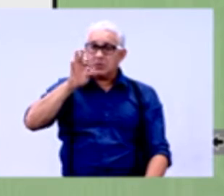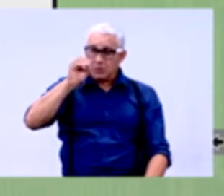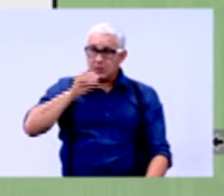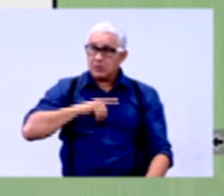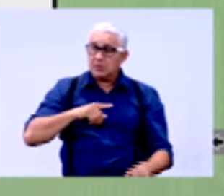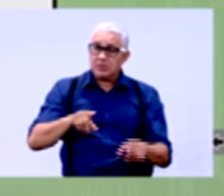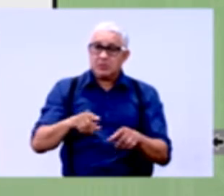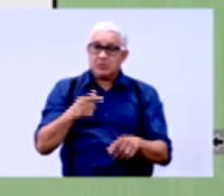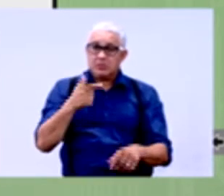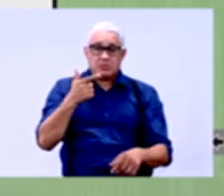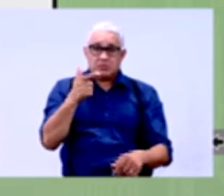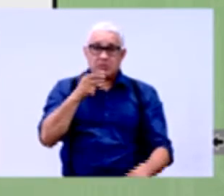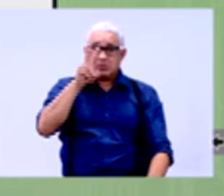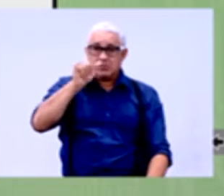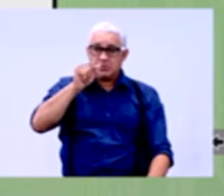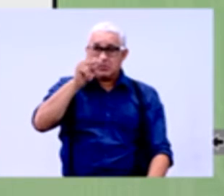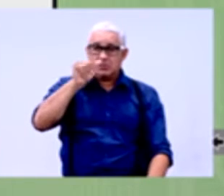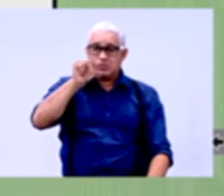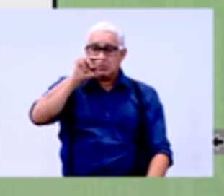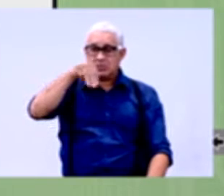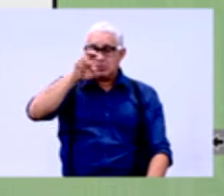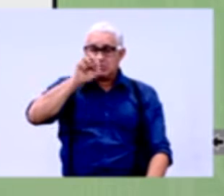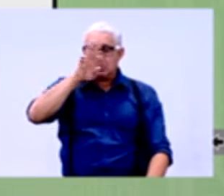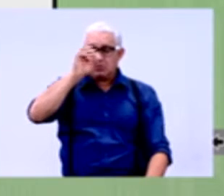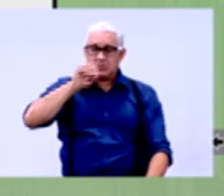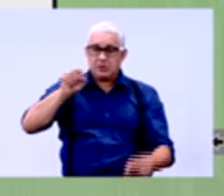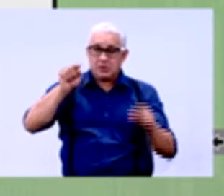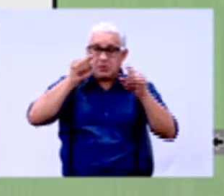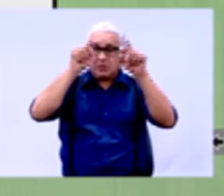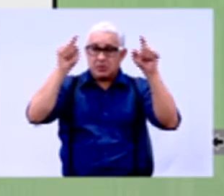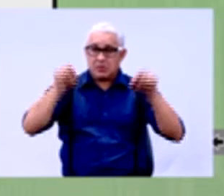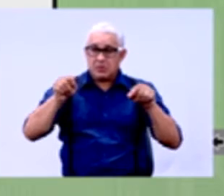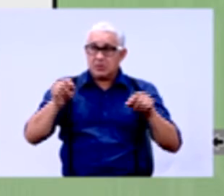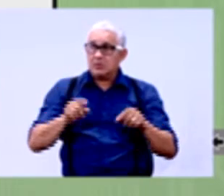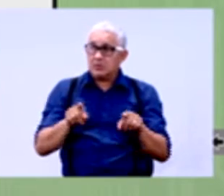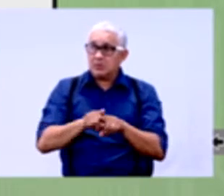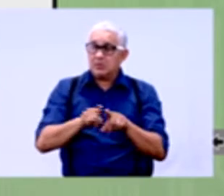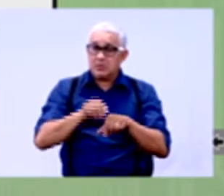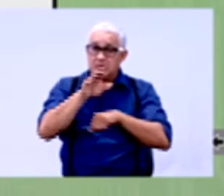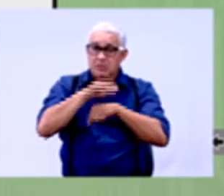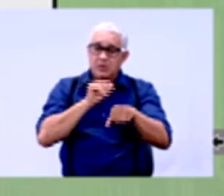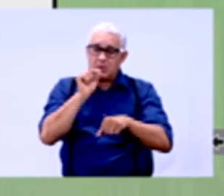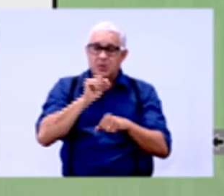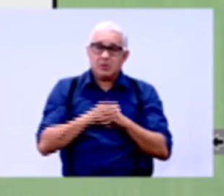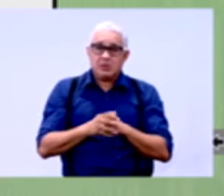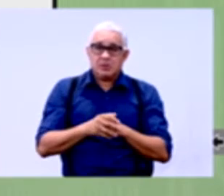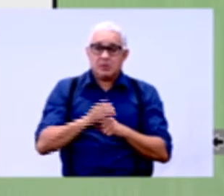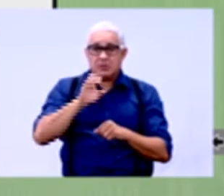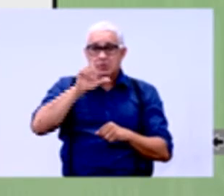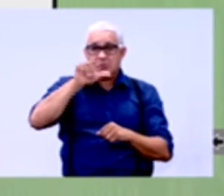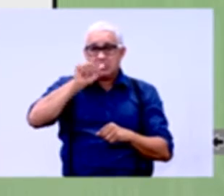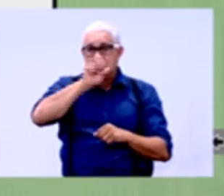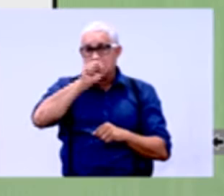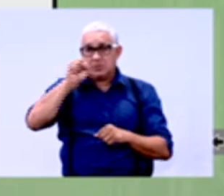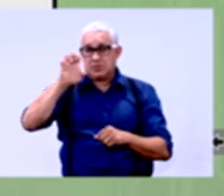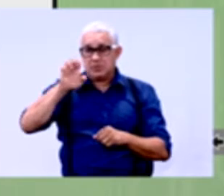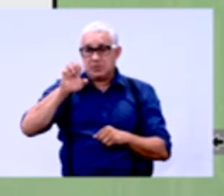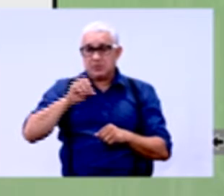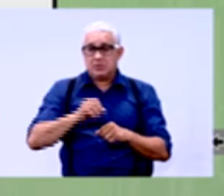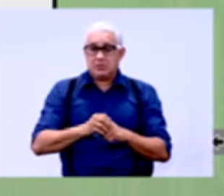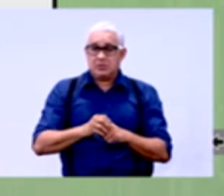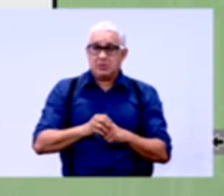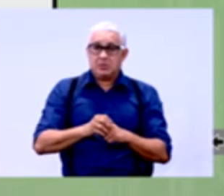parâmetro nenhum para ser passado, seria só abre e fecha parêntese, e essa chamada estaria aqui na classe ordem de